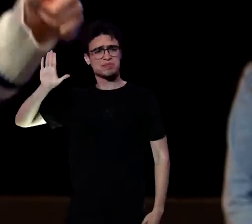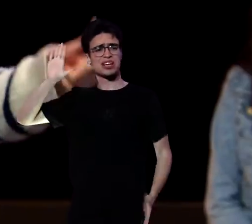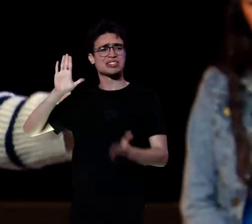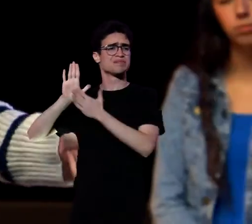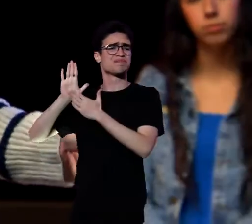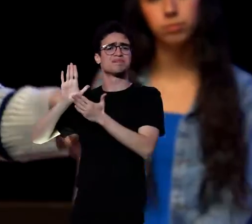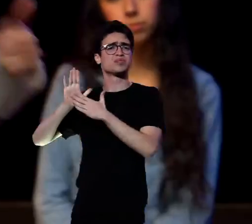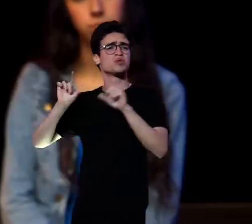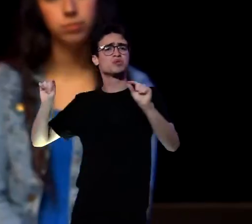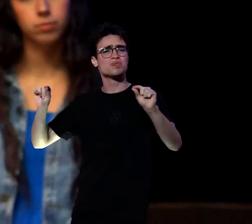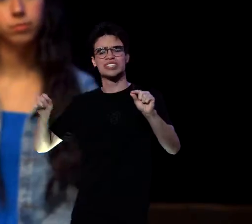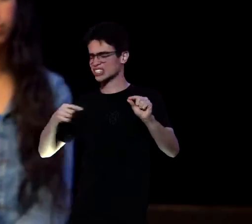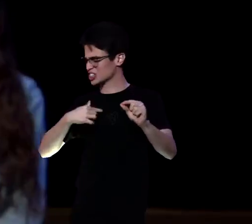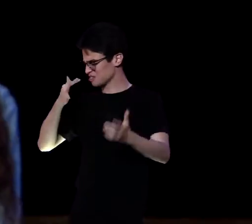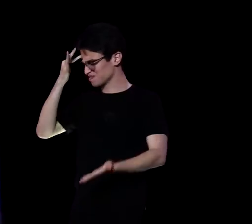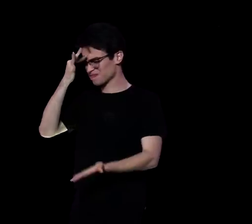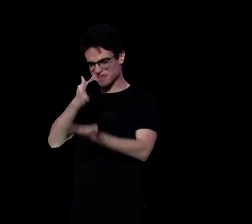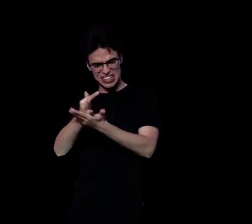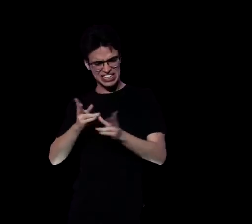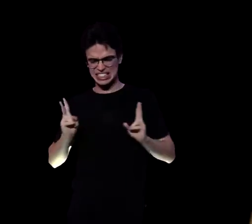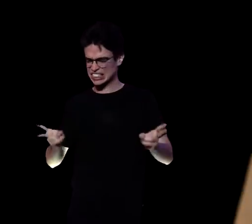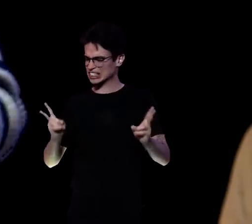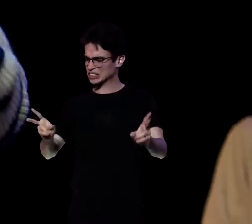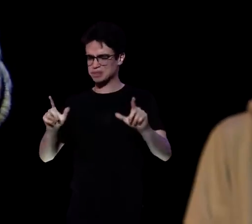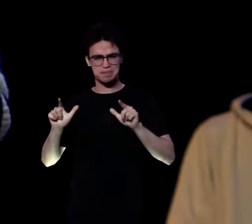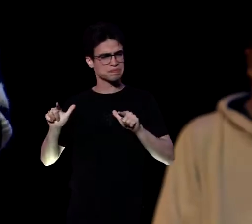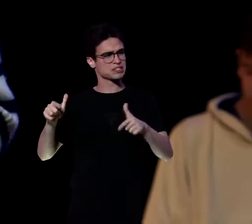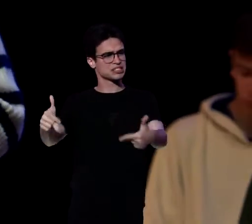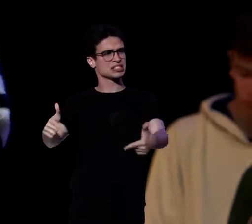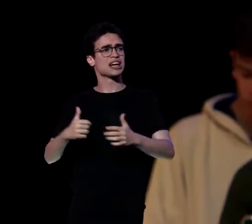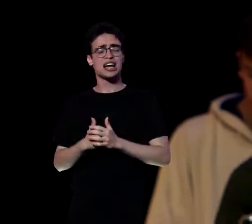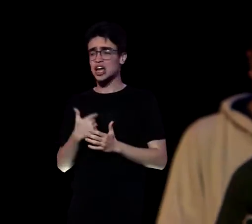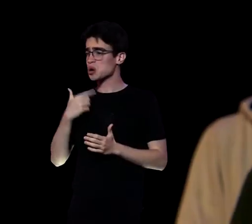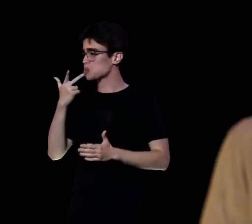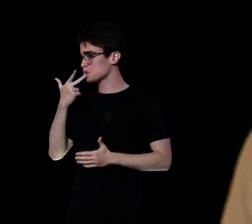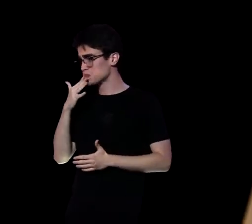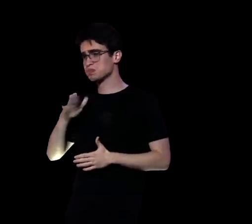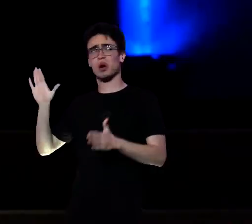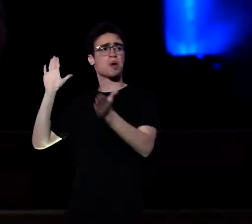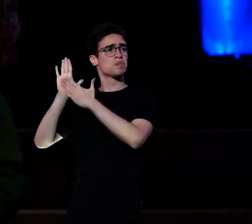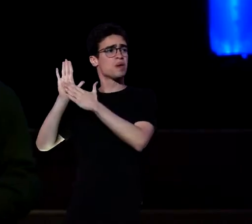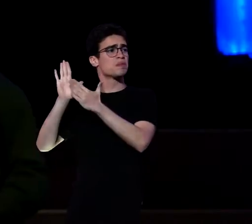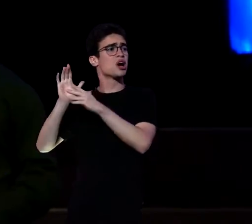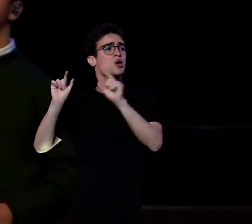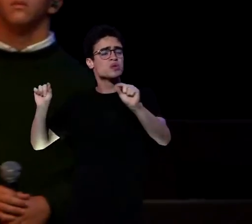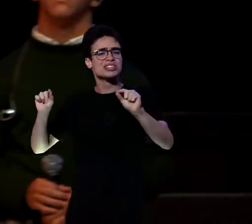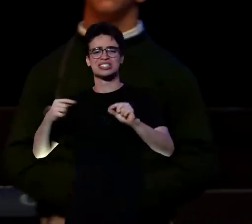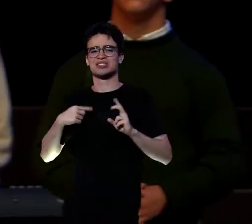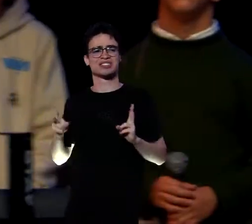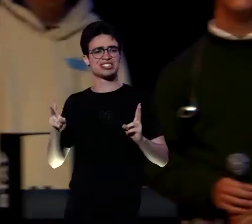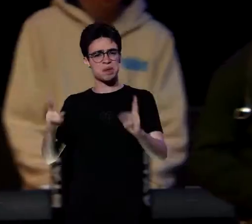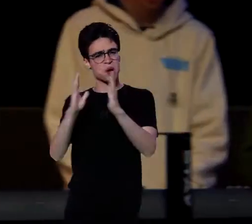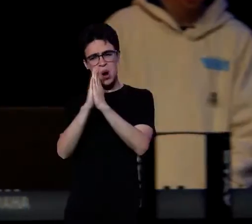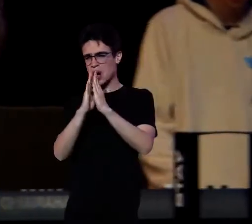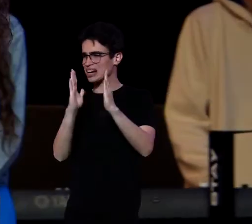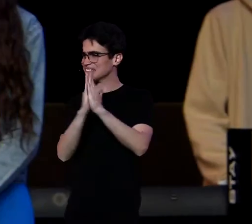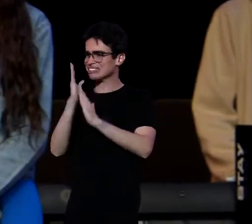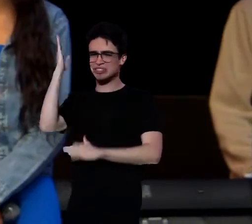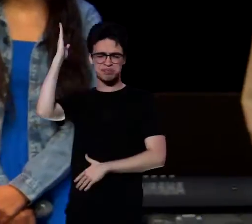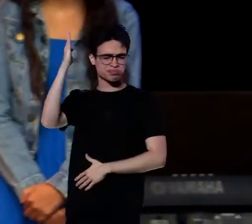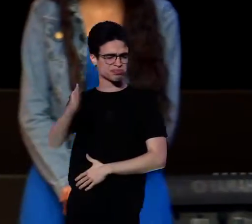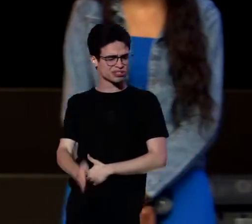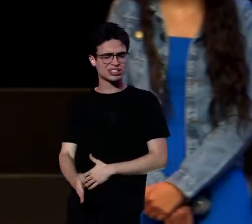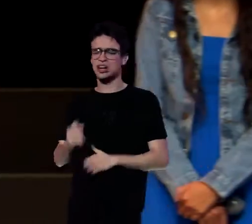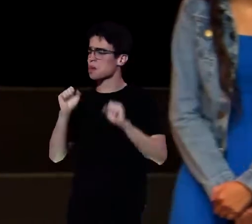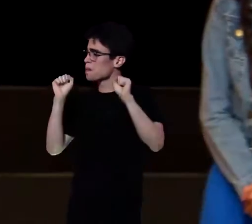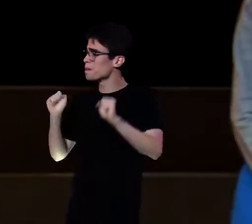viver pela fé. Eu me comprometo a escolher ter uma vida de oração. Eu me comprometo a dar liberdade para o